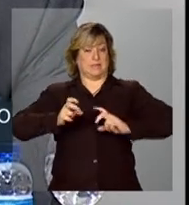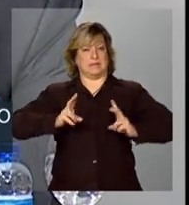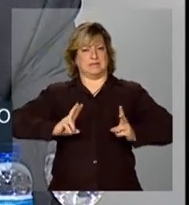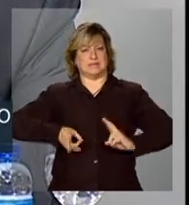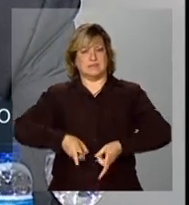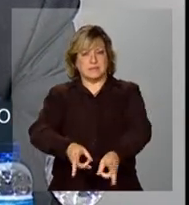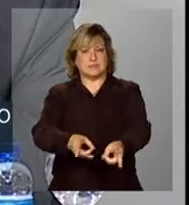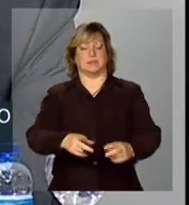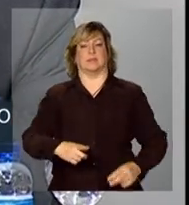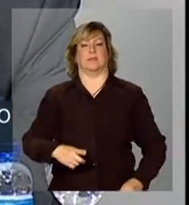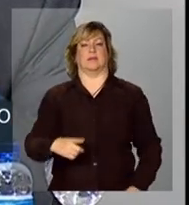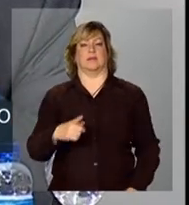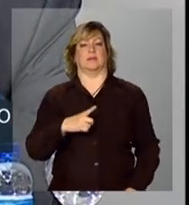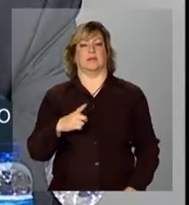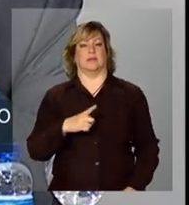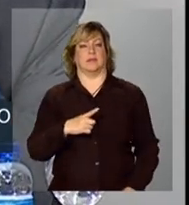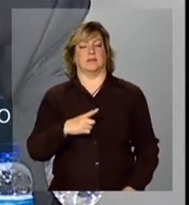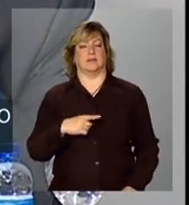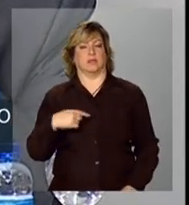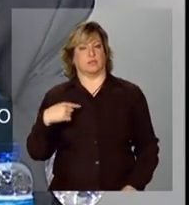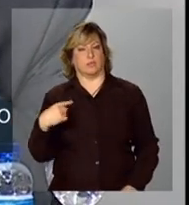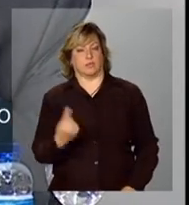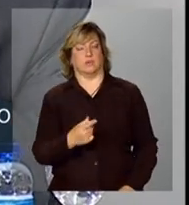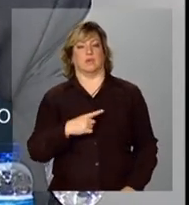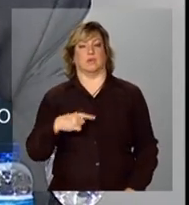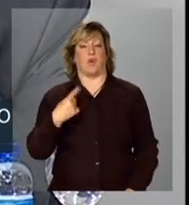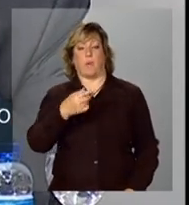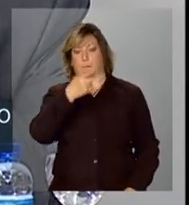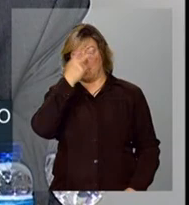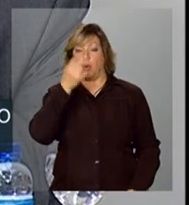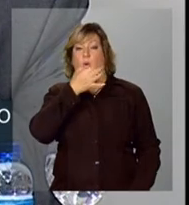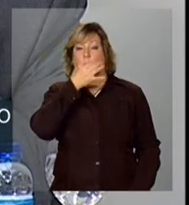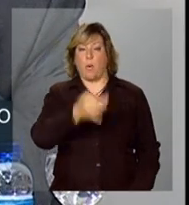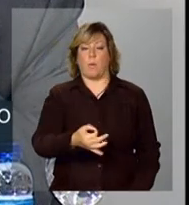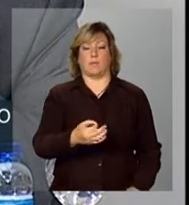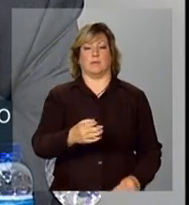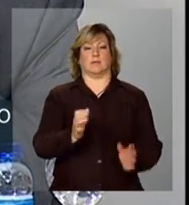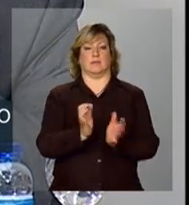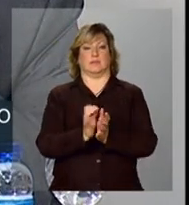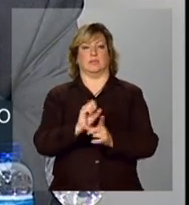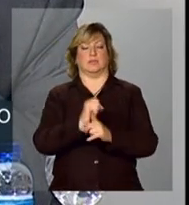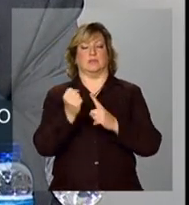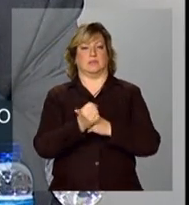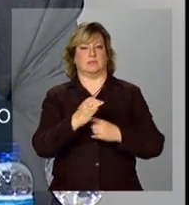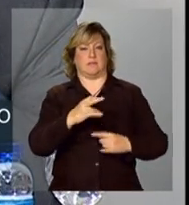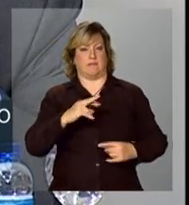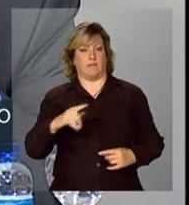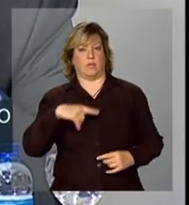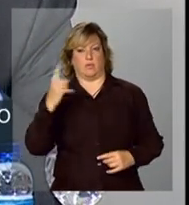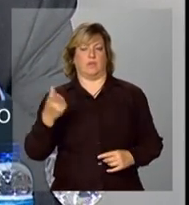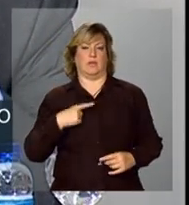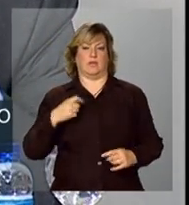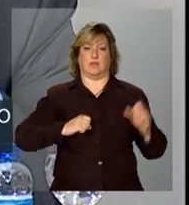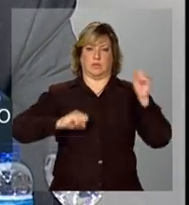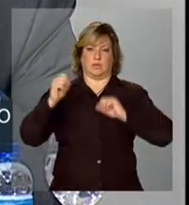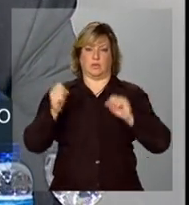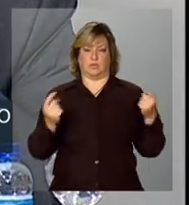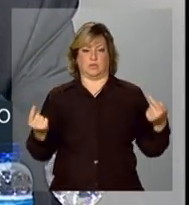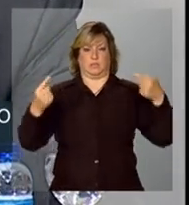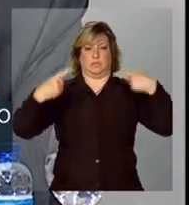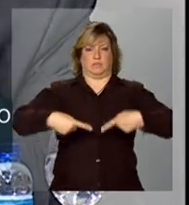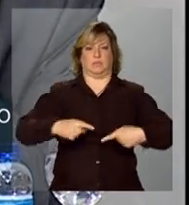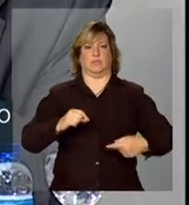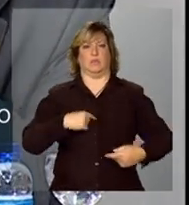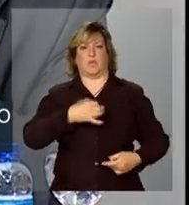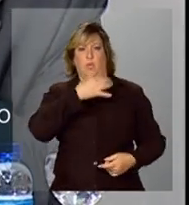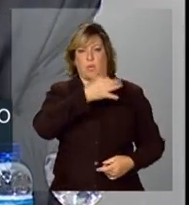reativa às considerações da sociedade civil, que se pronunciava de uma certa forma,